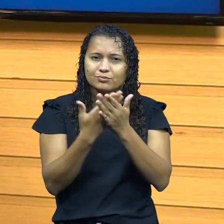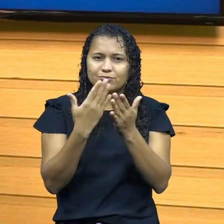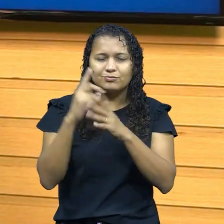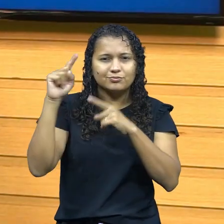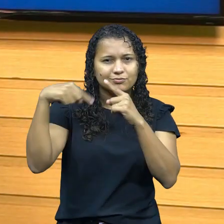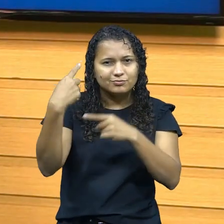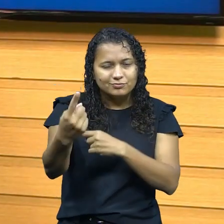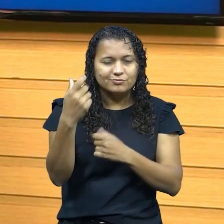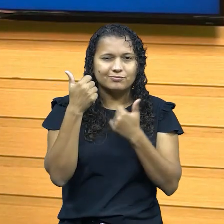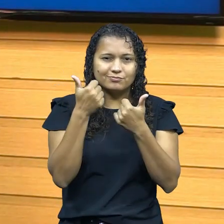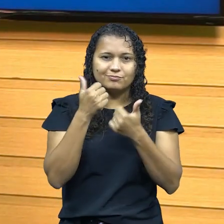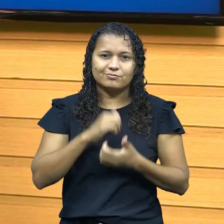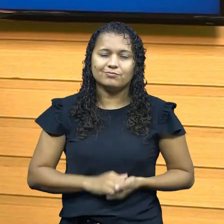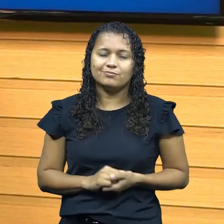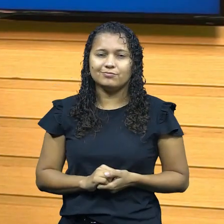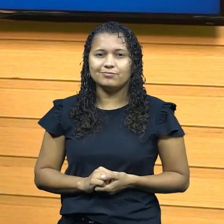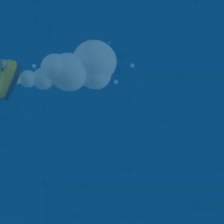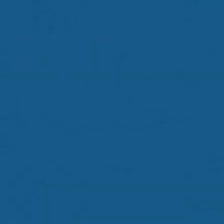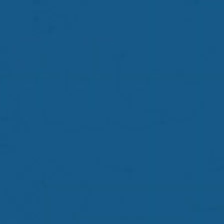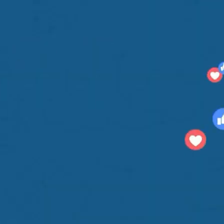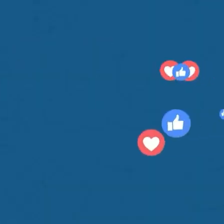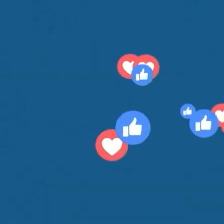nossa próxima aula. Até lá!